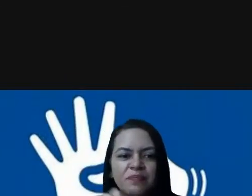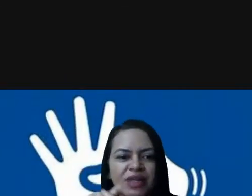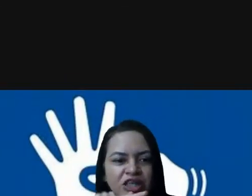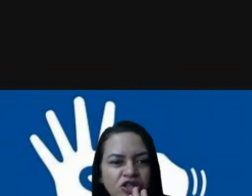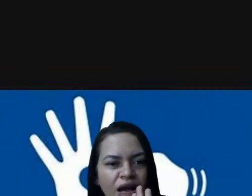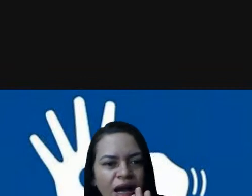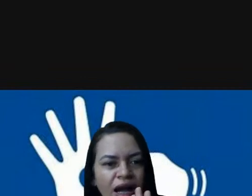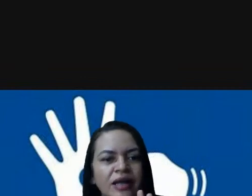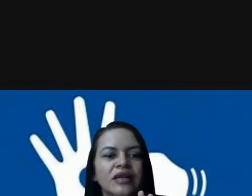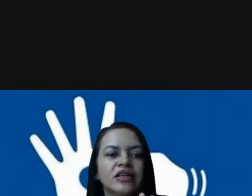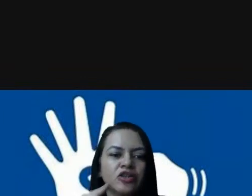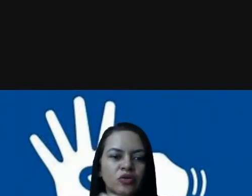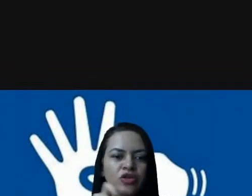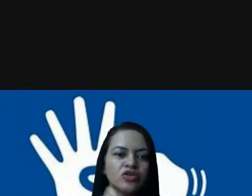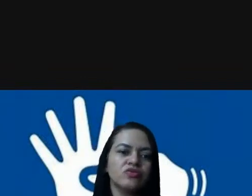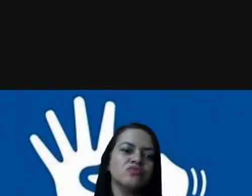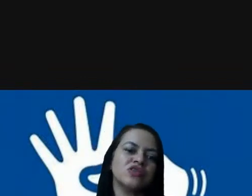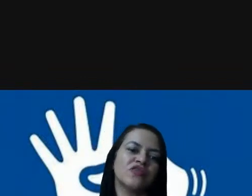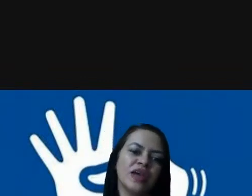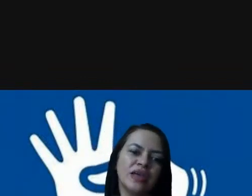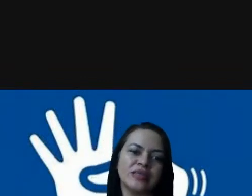temos que planejar.